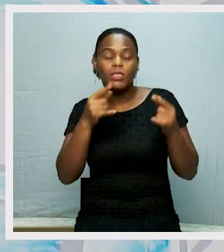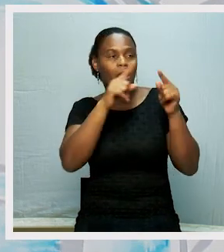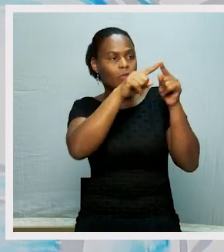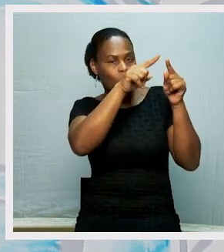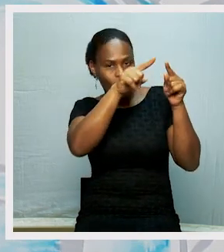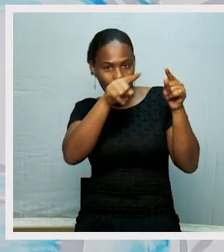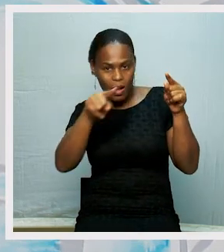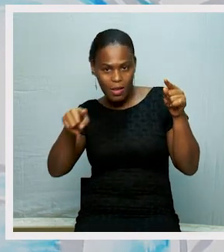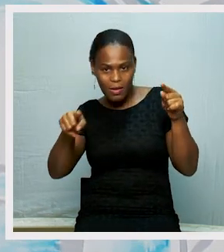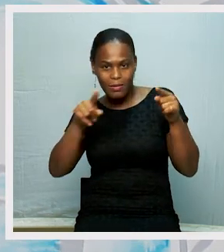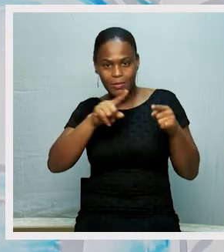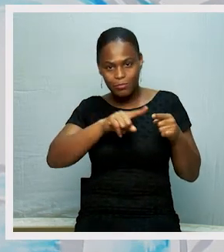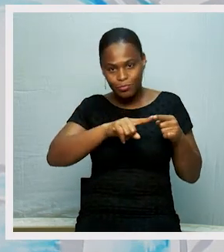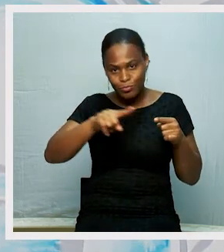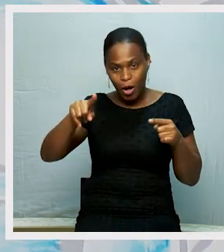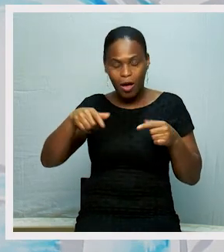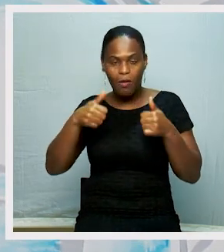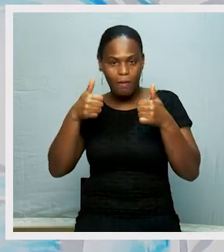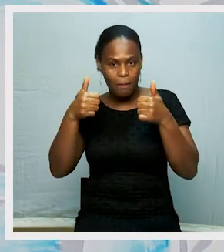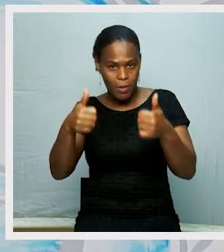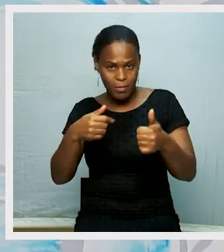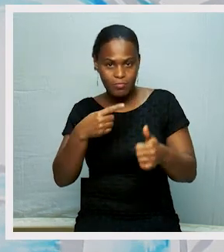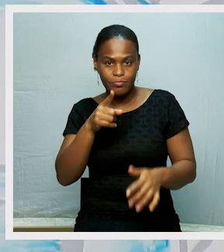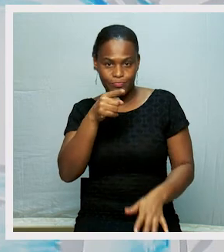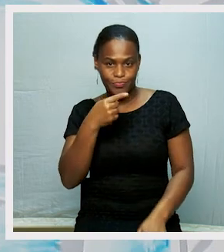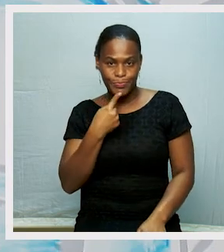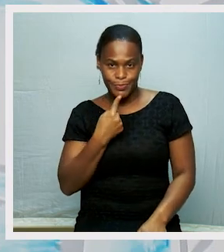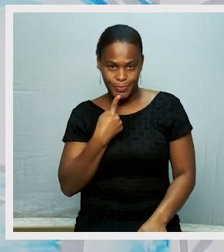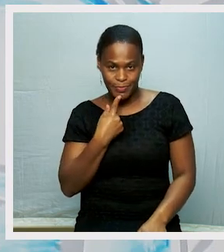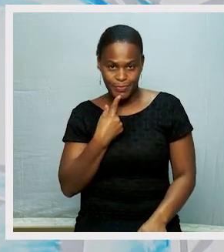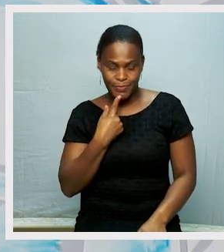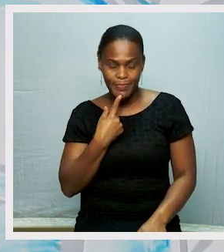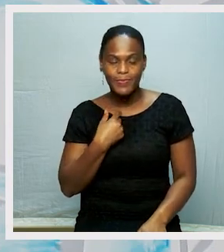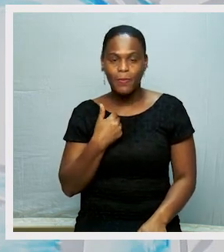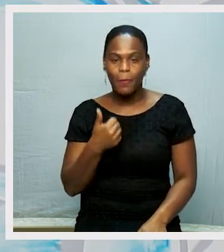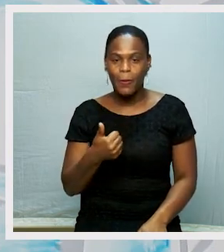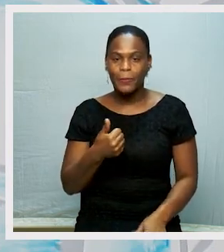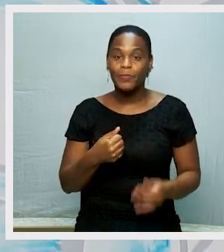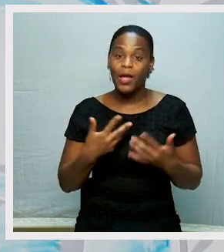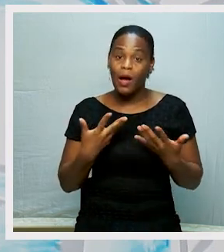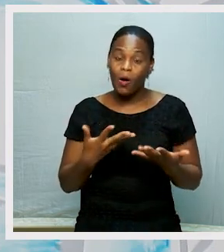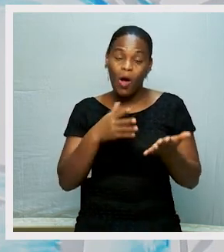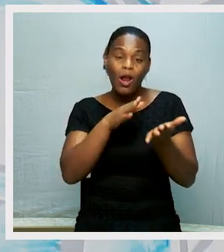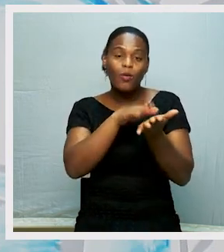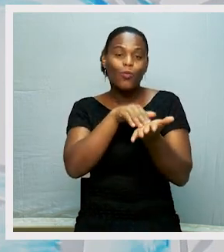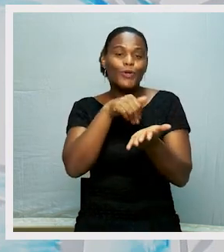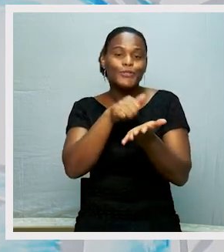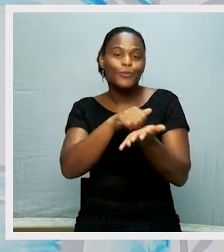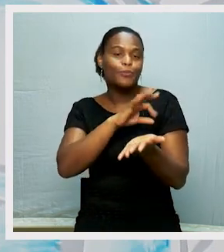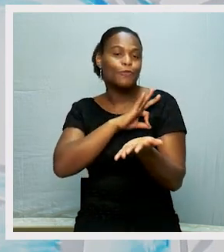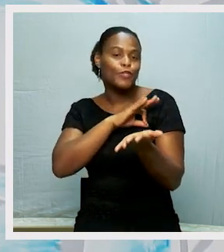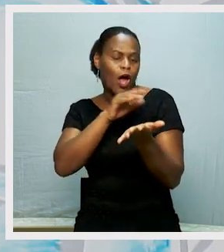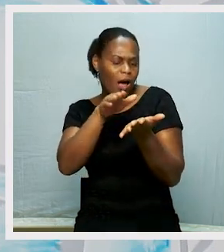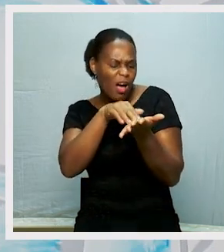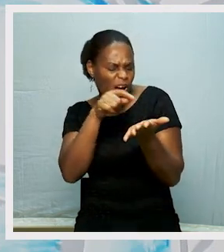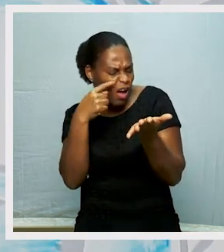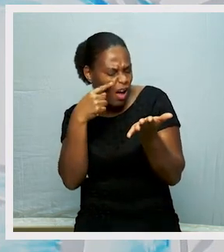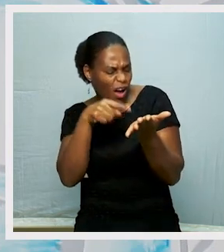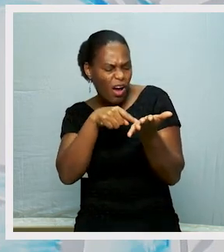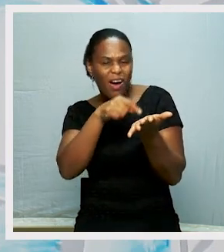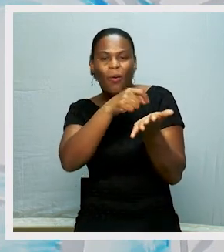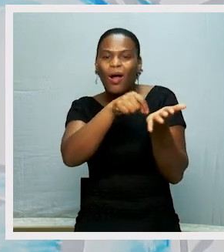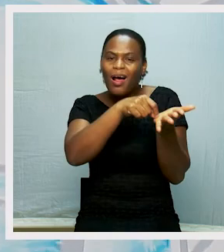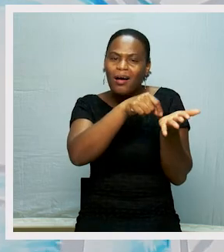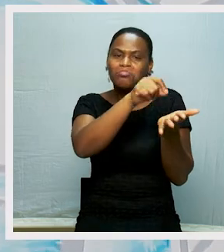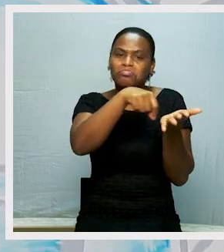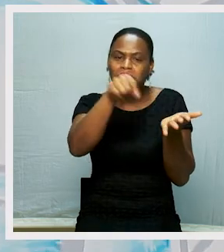correta. Isso? Muito bem. Agora sim, vamos para a correção.